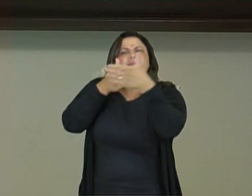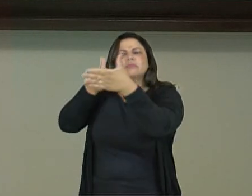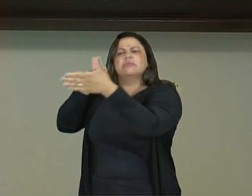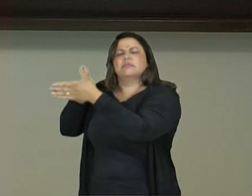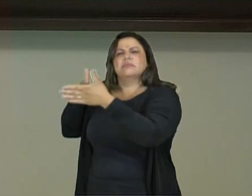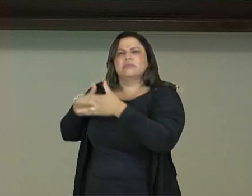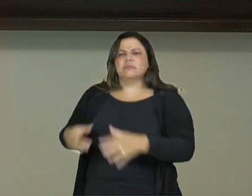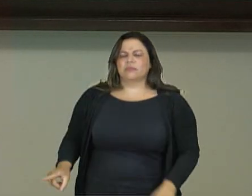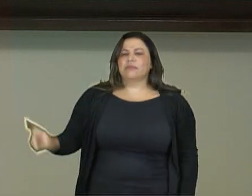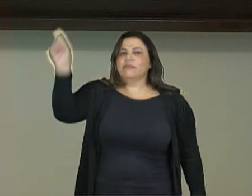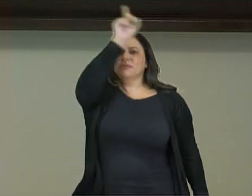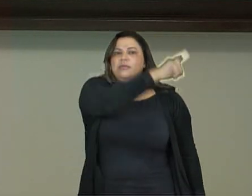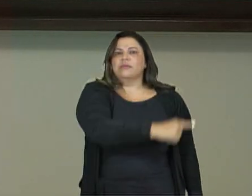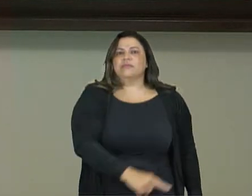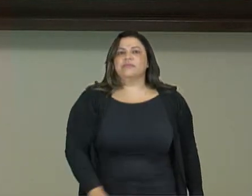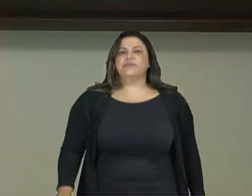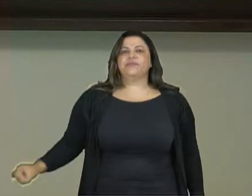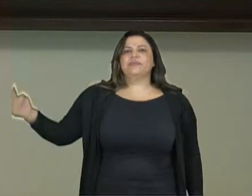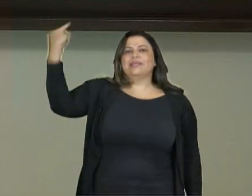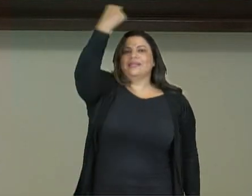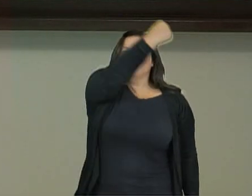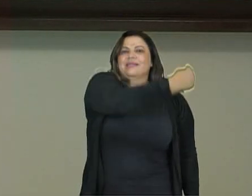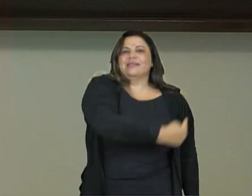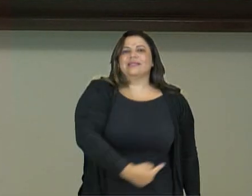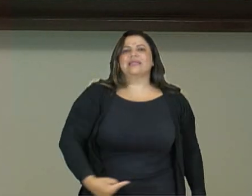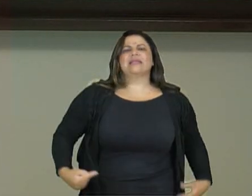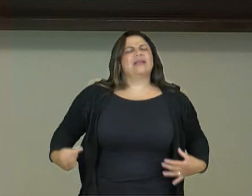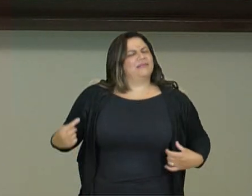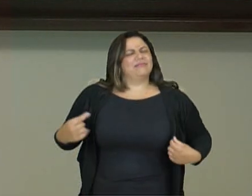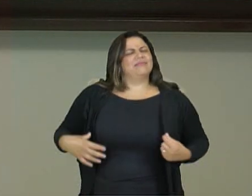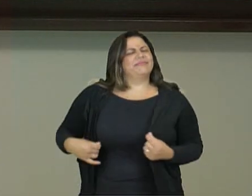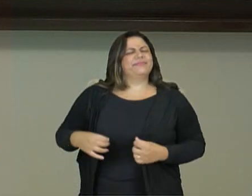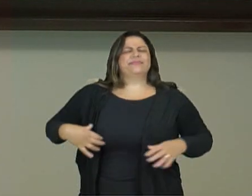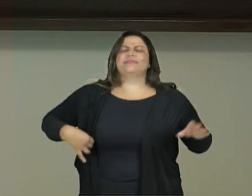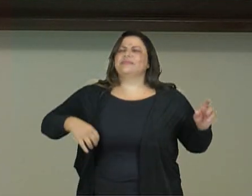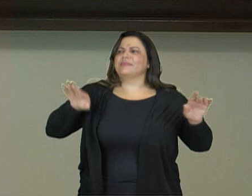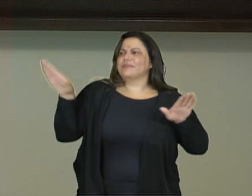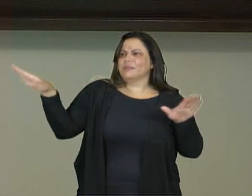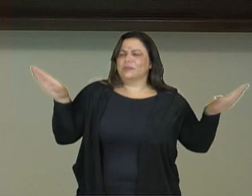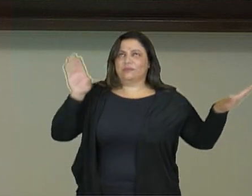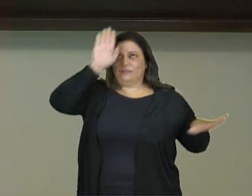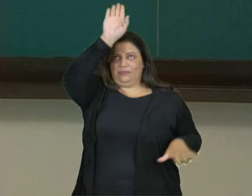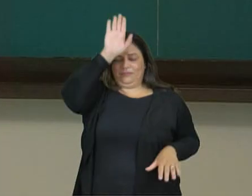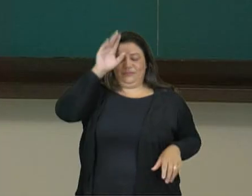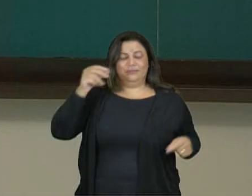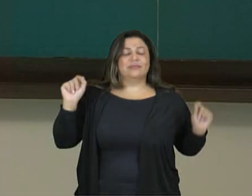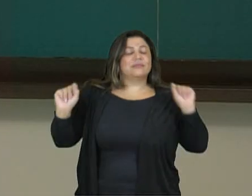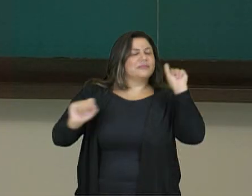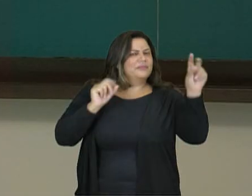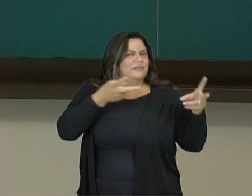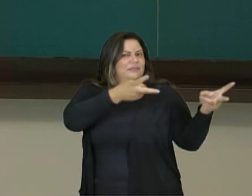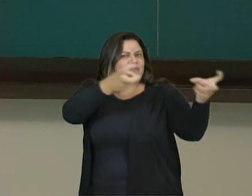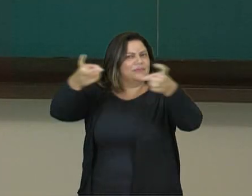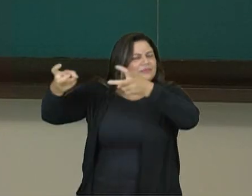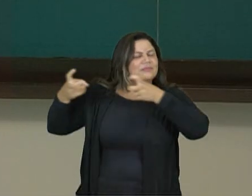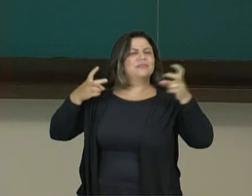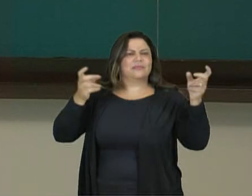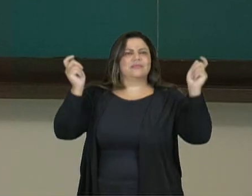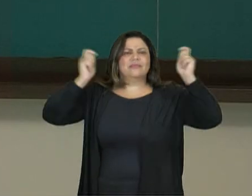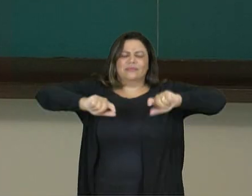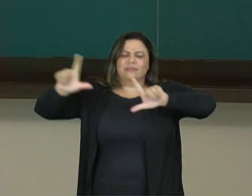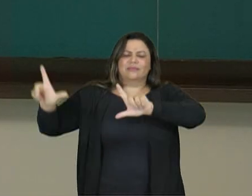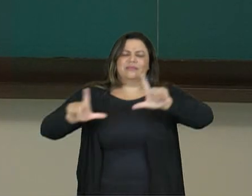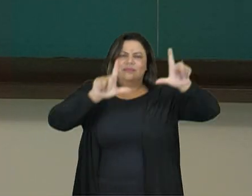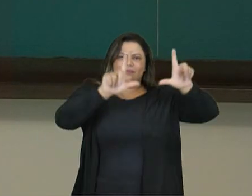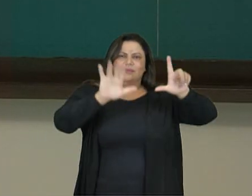meu corpo sem eu necessariamente me mover pelo espaço? Se vocês observarem ali a imagem, vocês